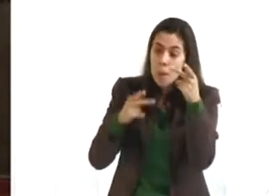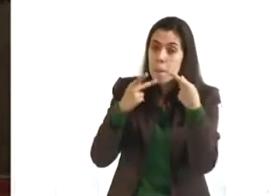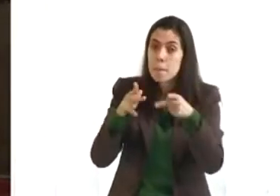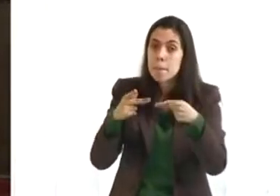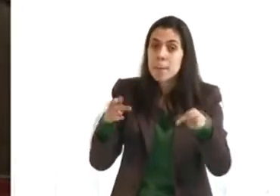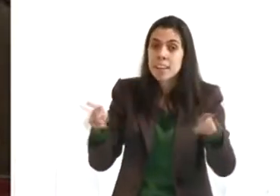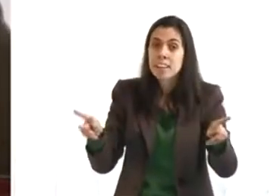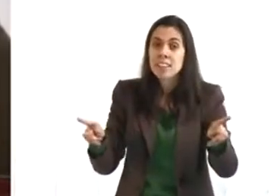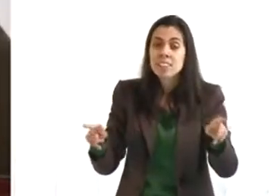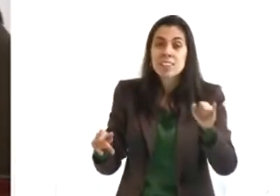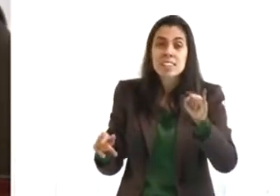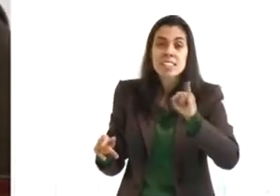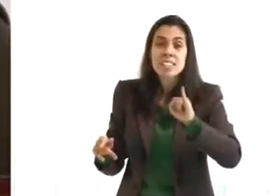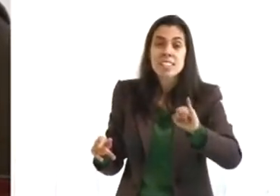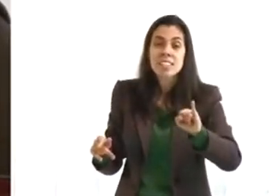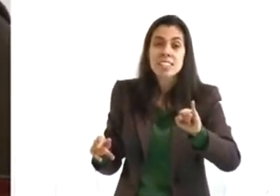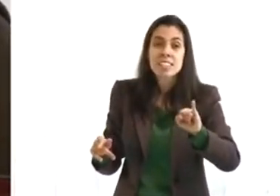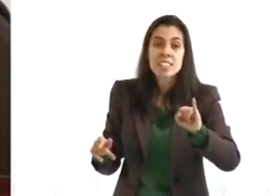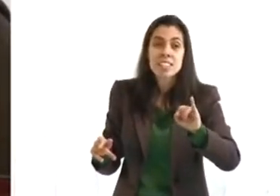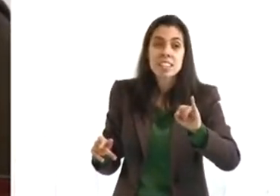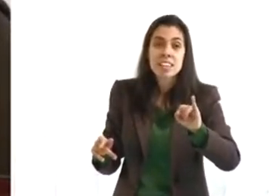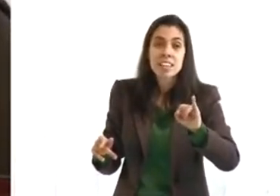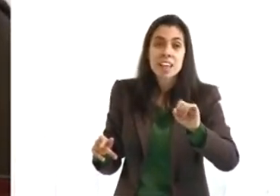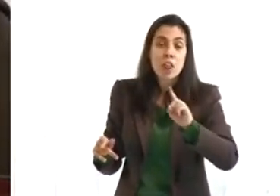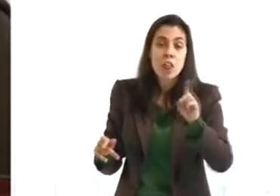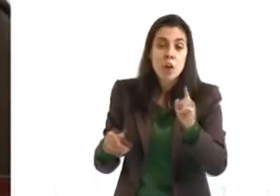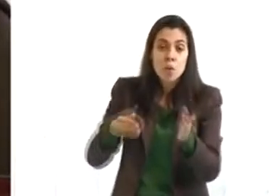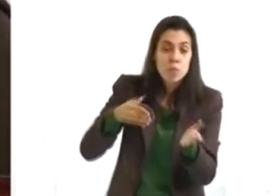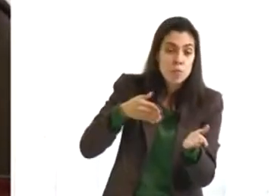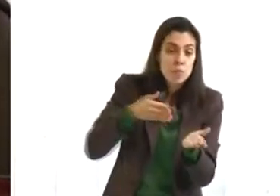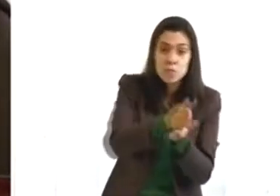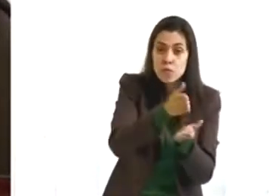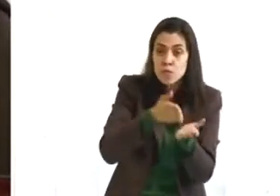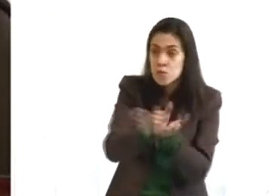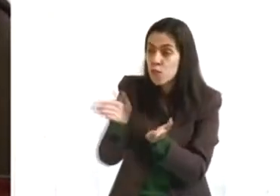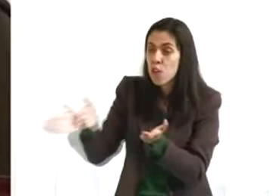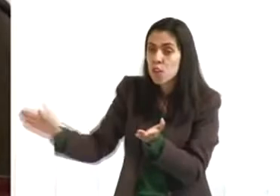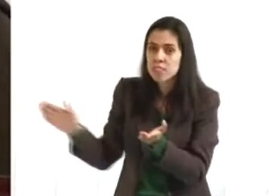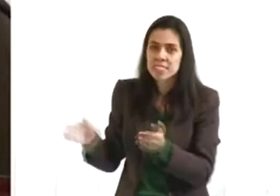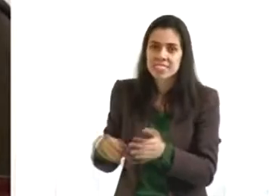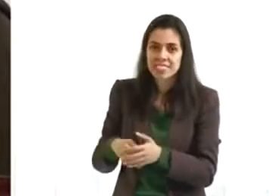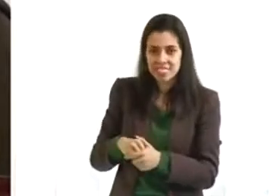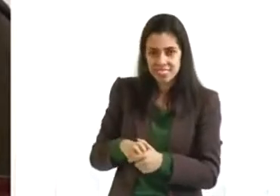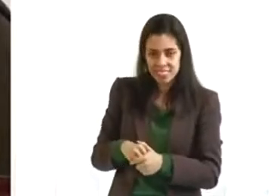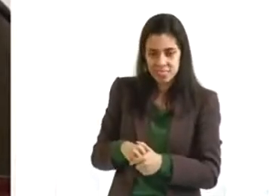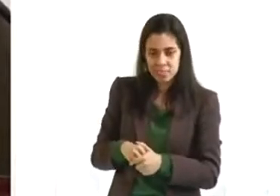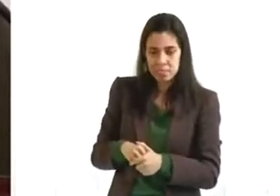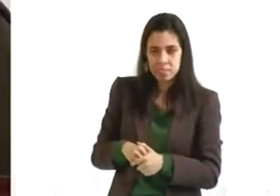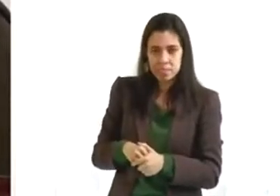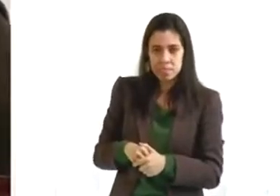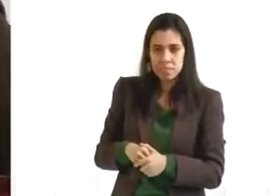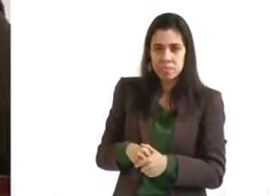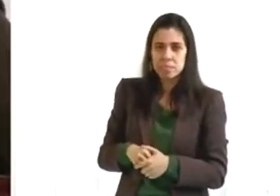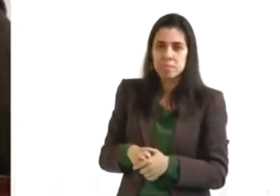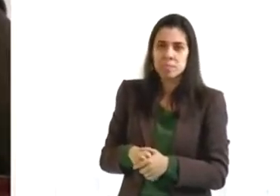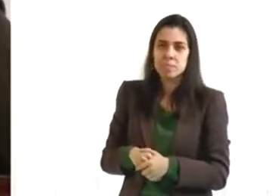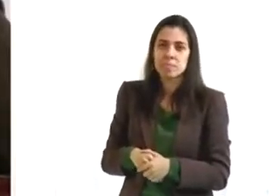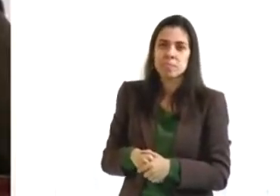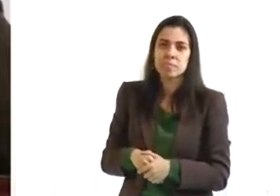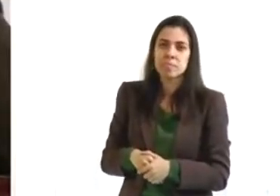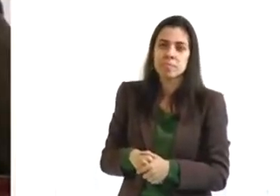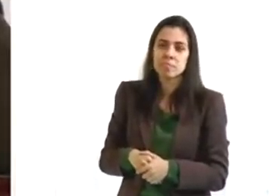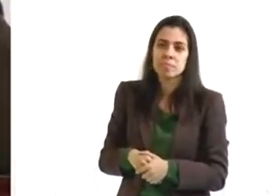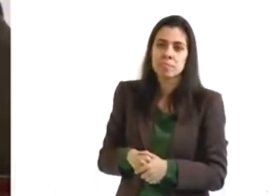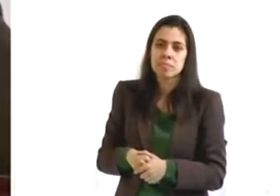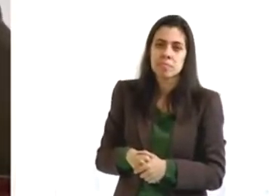Filipe precisou até correr do lado da carruagem para aproveitar essa oportunidade. O